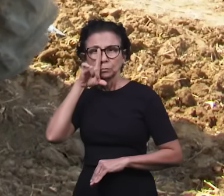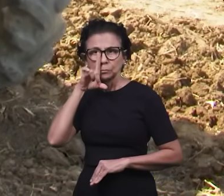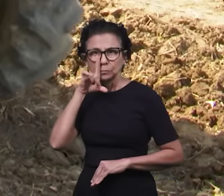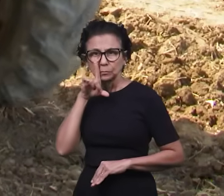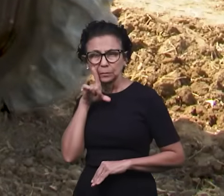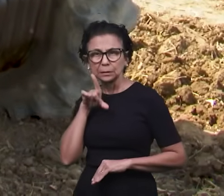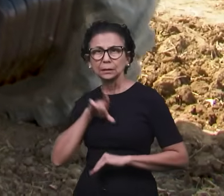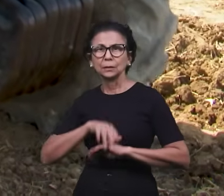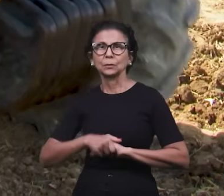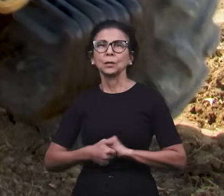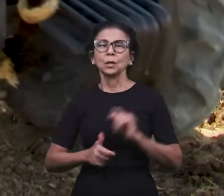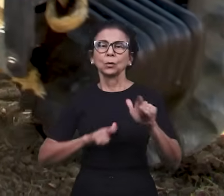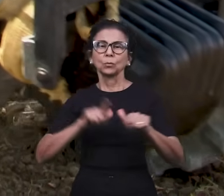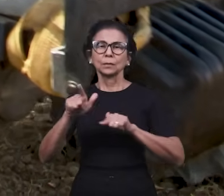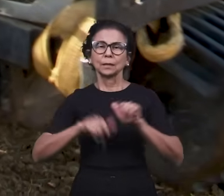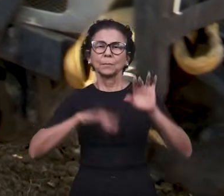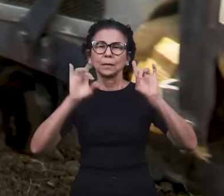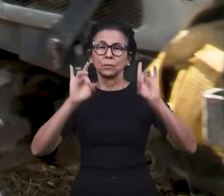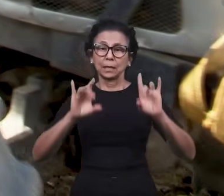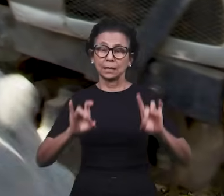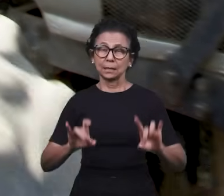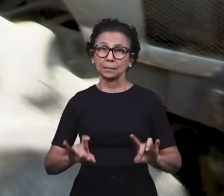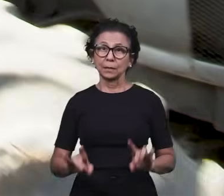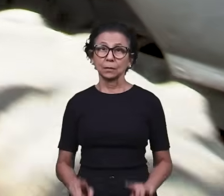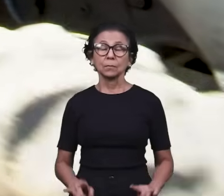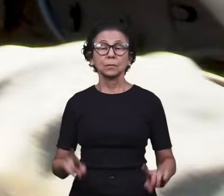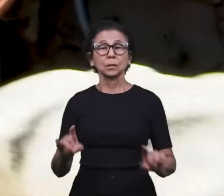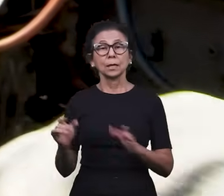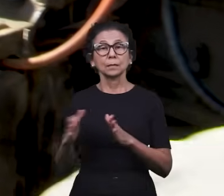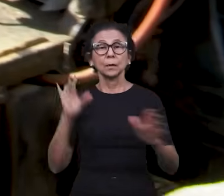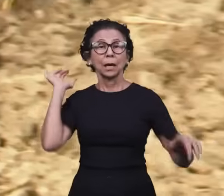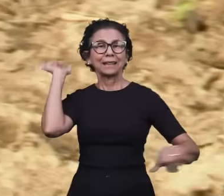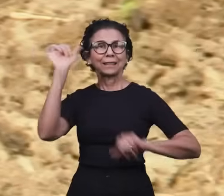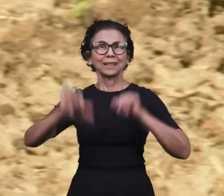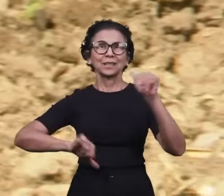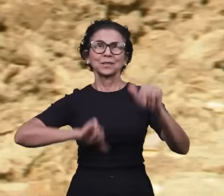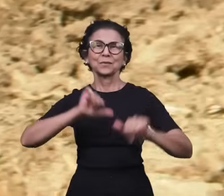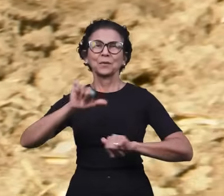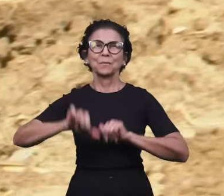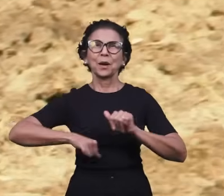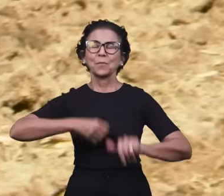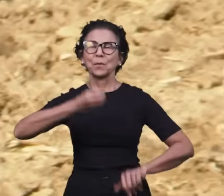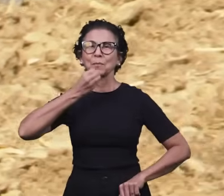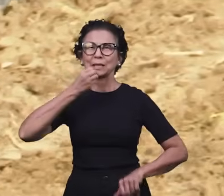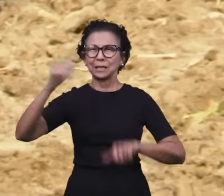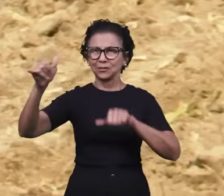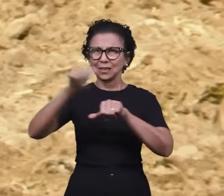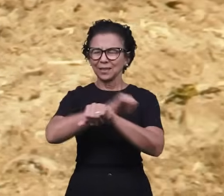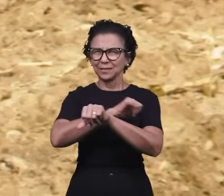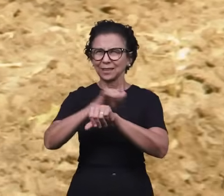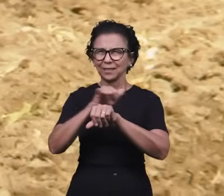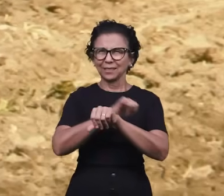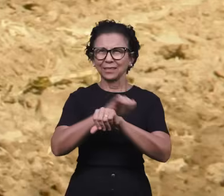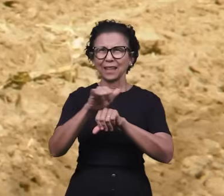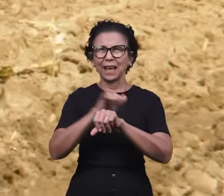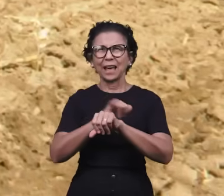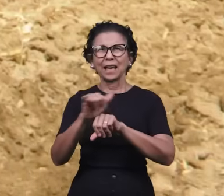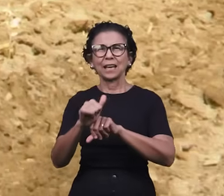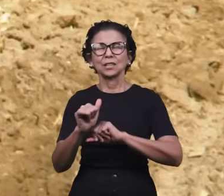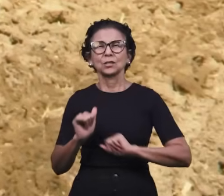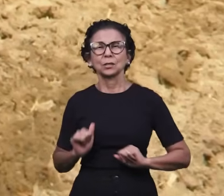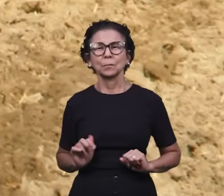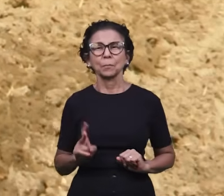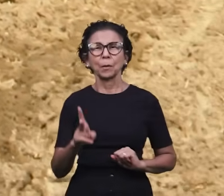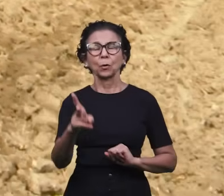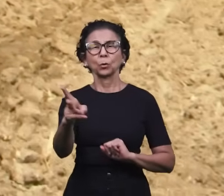manejo adequado e atenção ao clima, o produtor pode transformar esta época em uma oportunidade estratégica